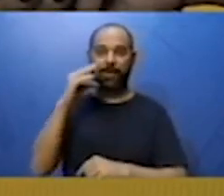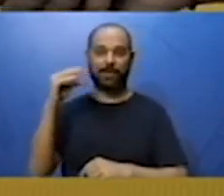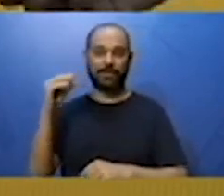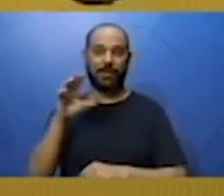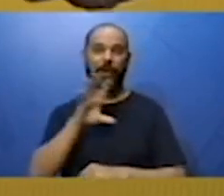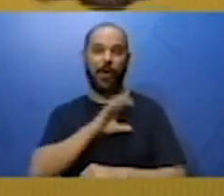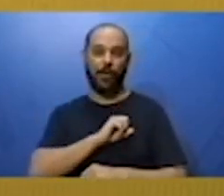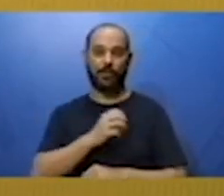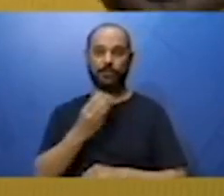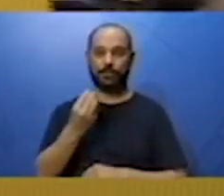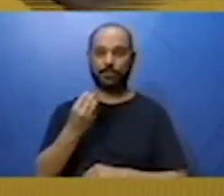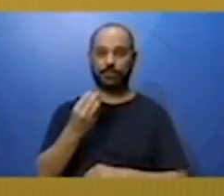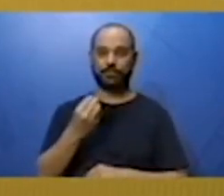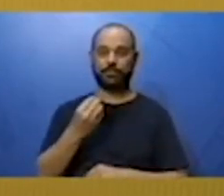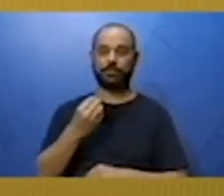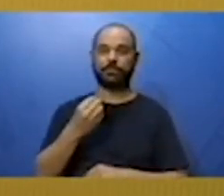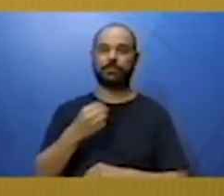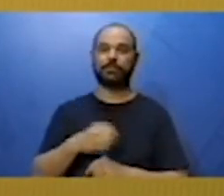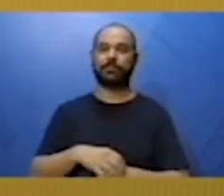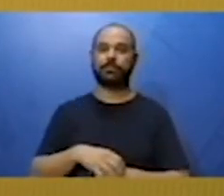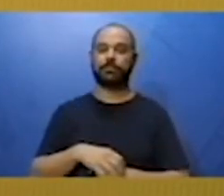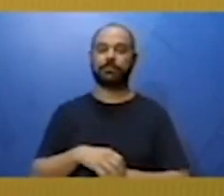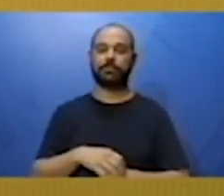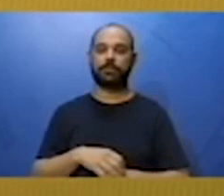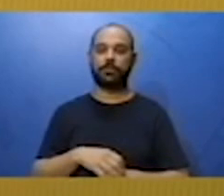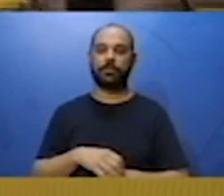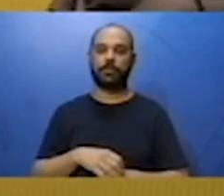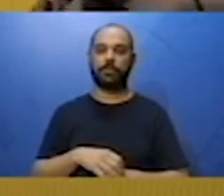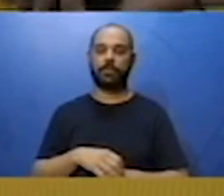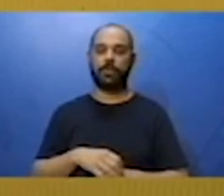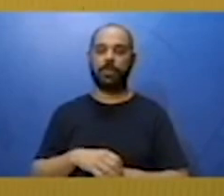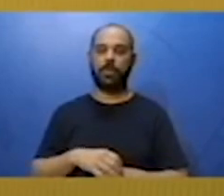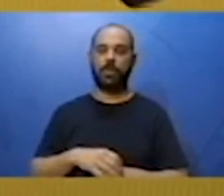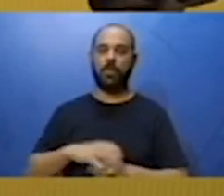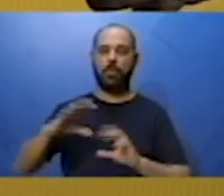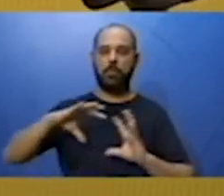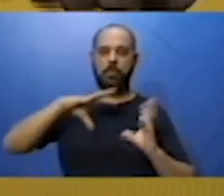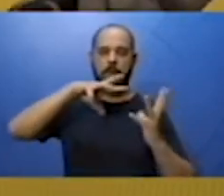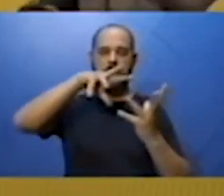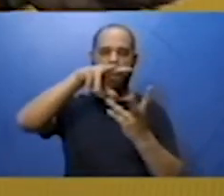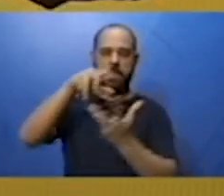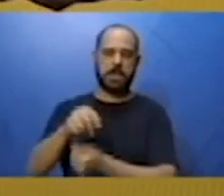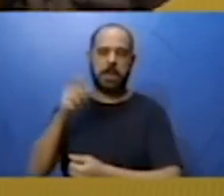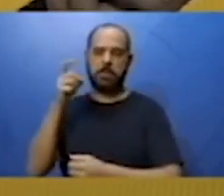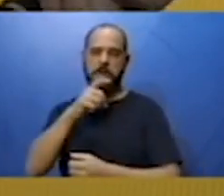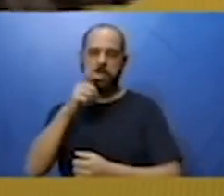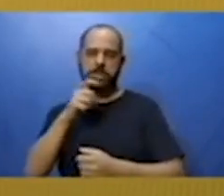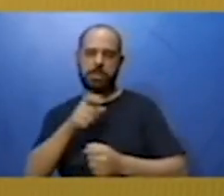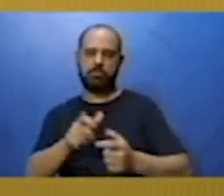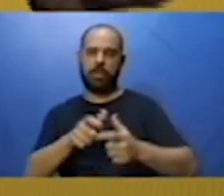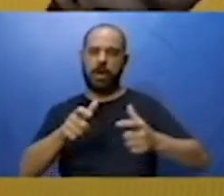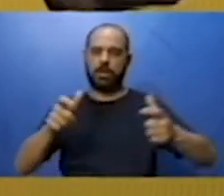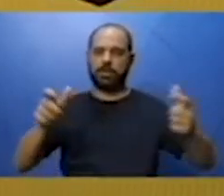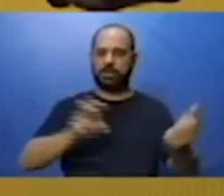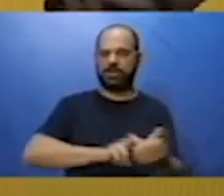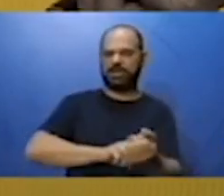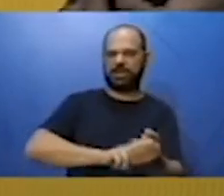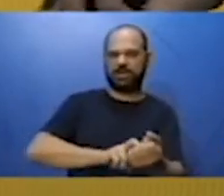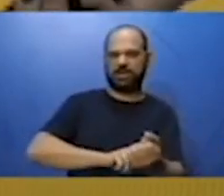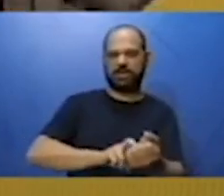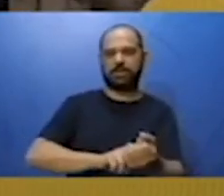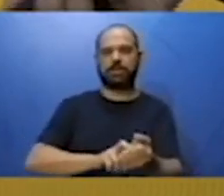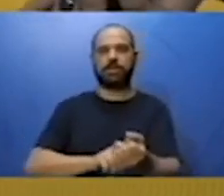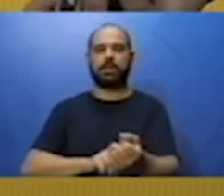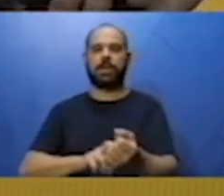gostam bastante, né, do Emicida. Em colapso, o planeta gira. Tanta mentira aumenta a ira de quem sofre mudo.